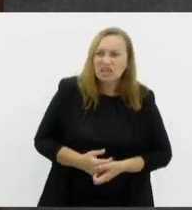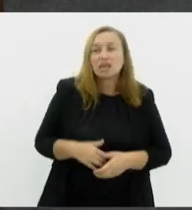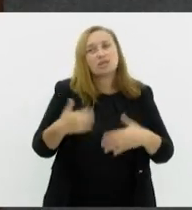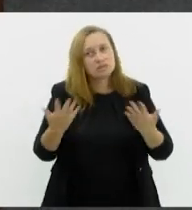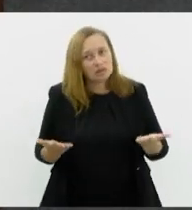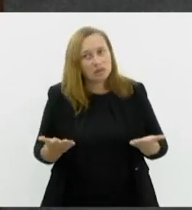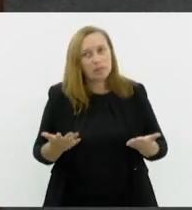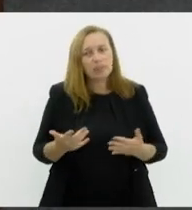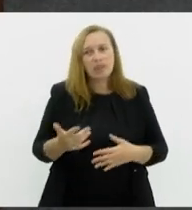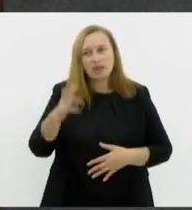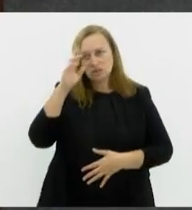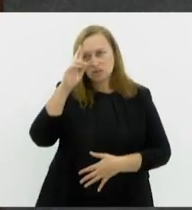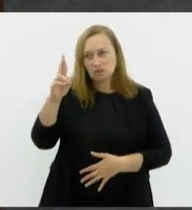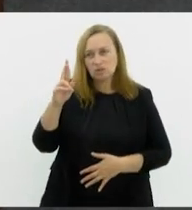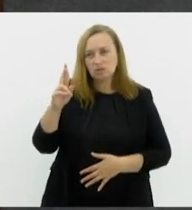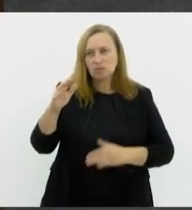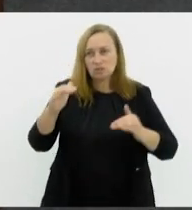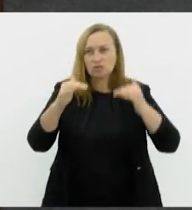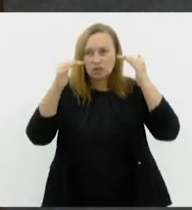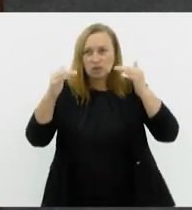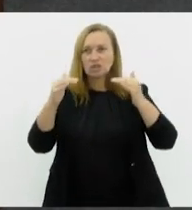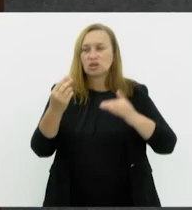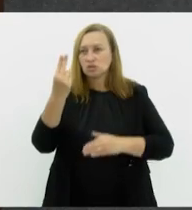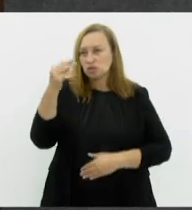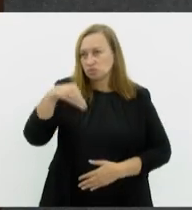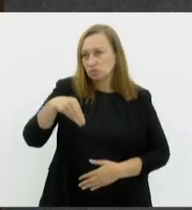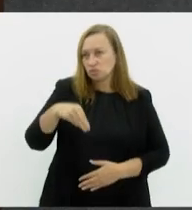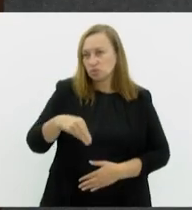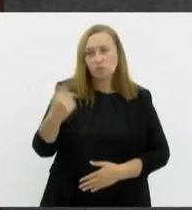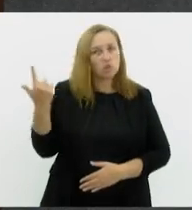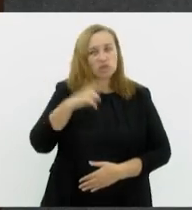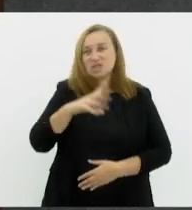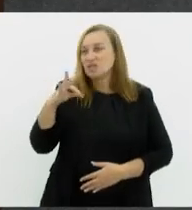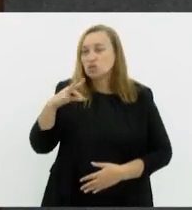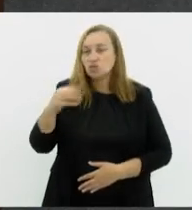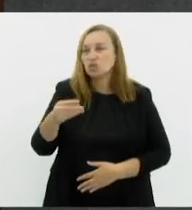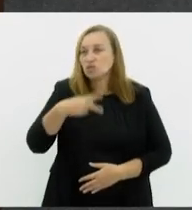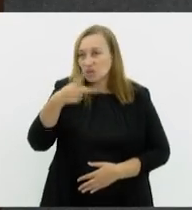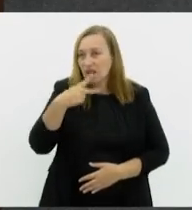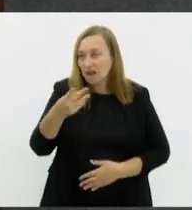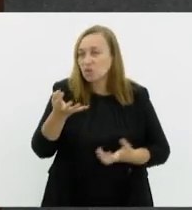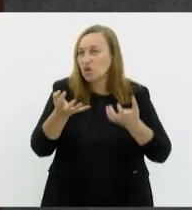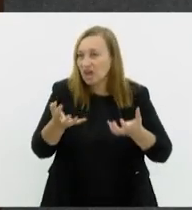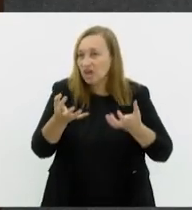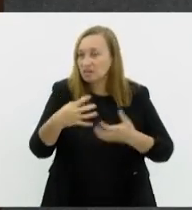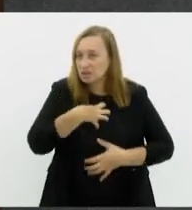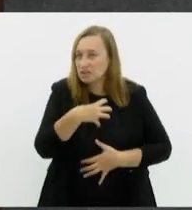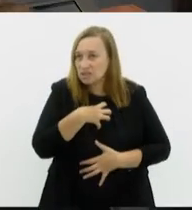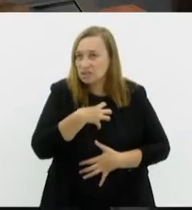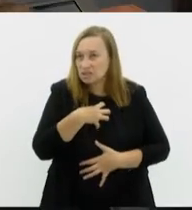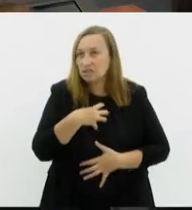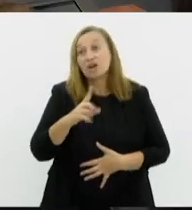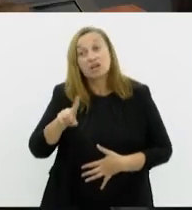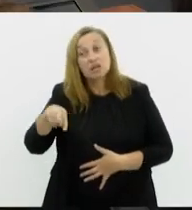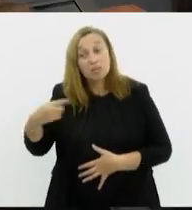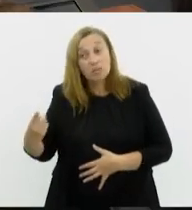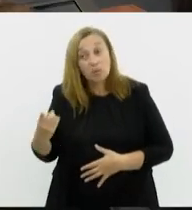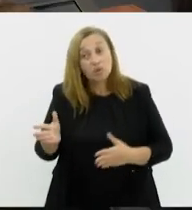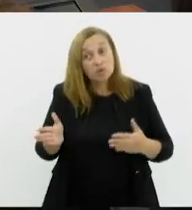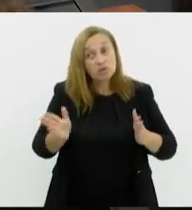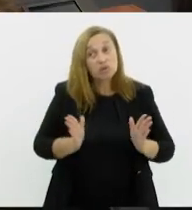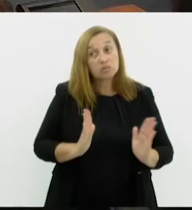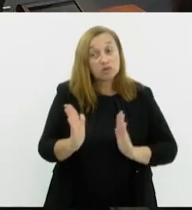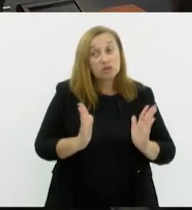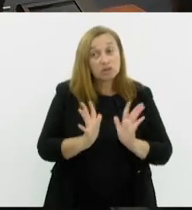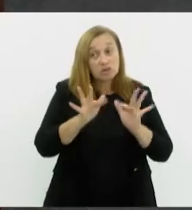Vossa Excelência só me deu 2 minutos. Eu não vou conseguir falar tudo que eu quero, tudo que eu sinto e tudo que eu penso. Vamos falar depois do expediente